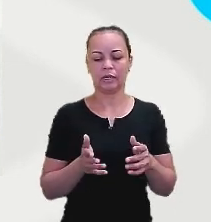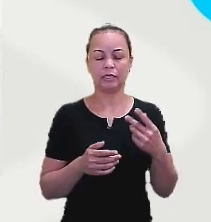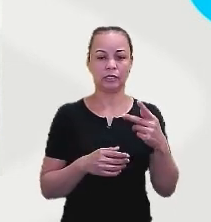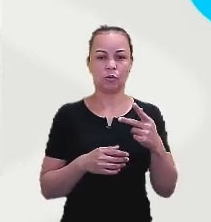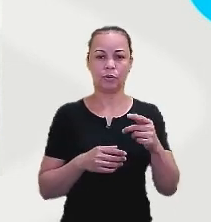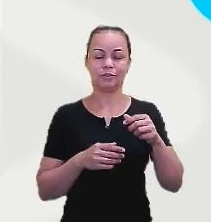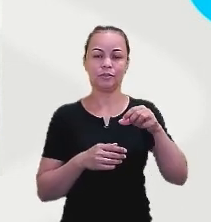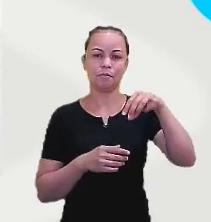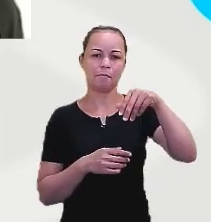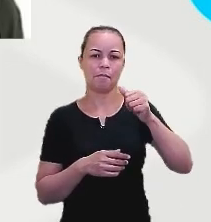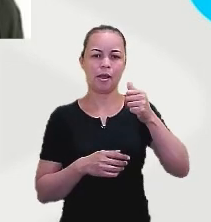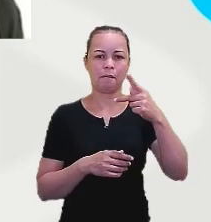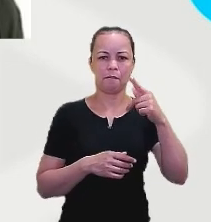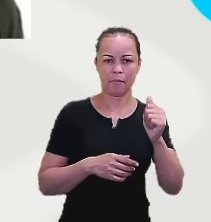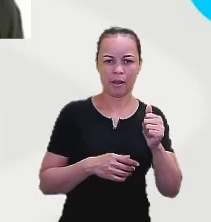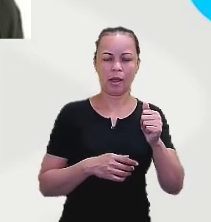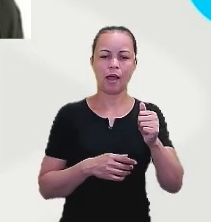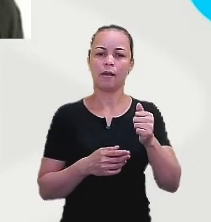tá bom?